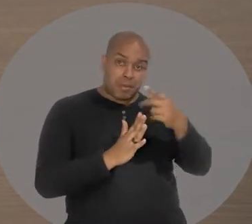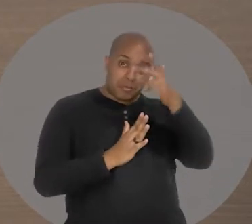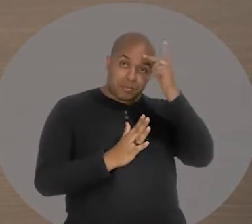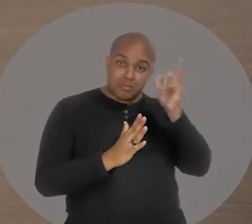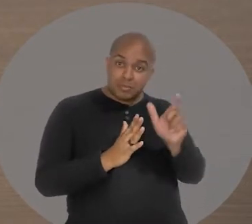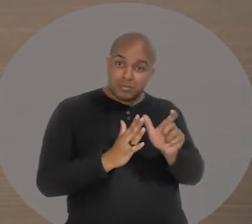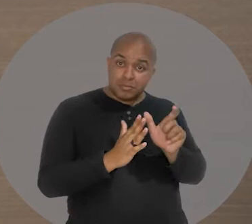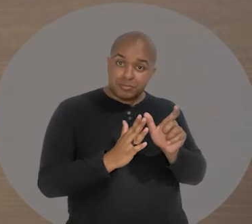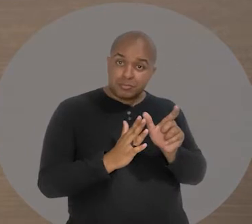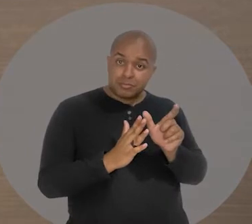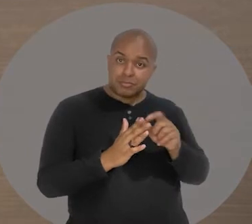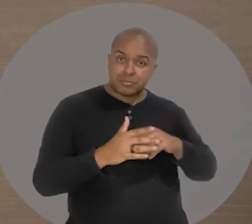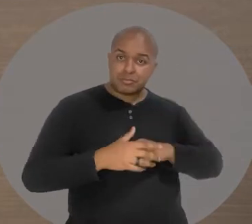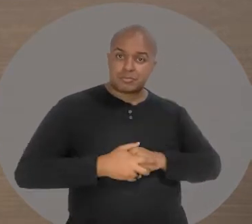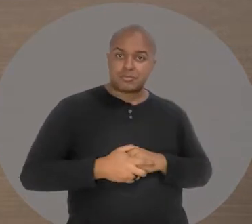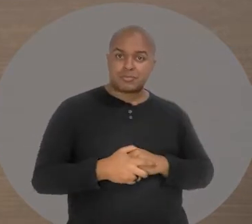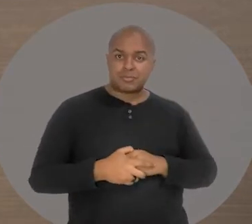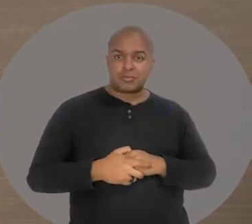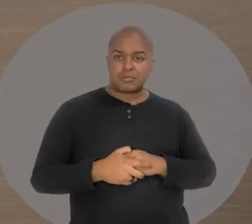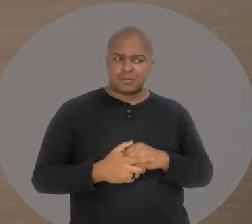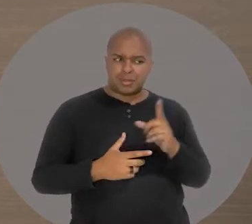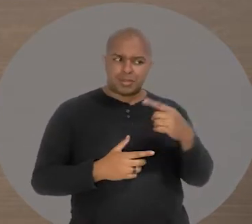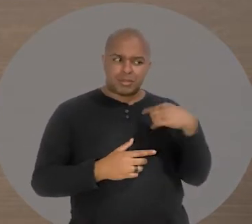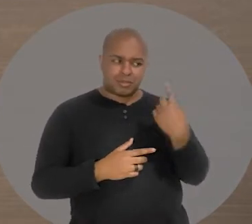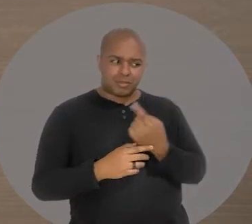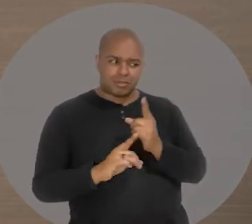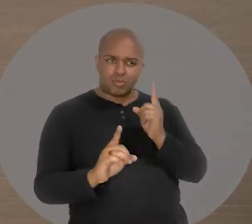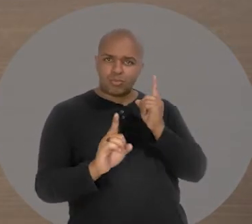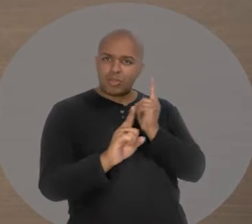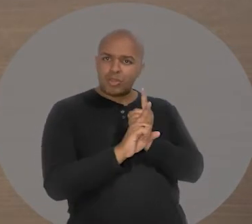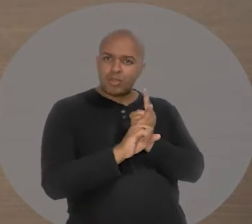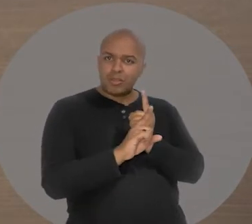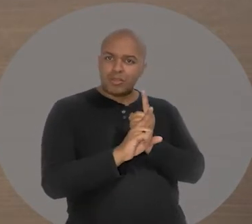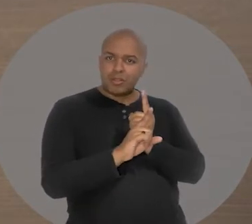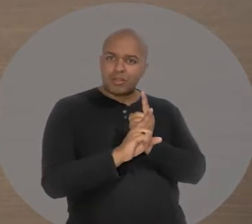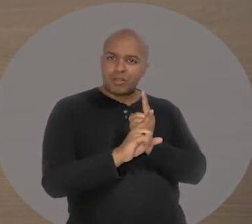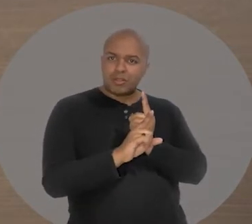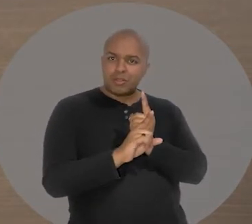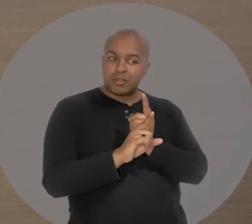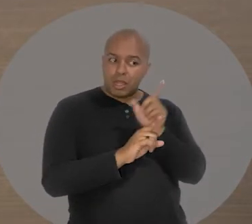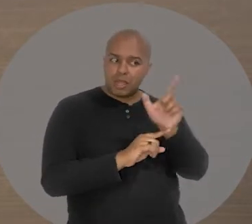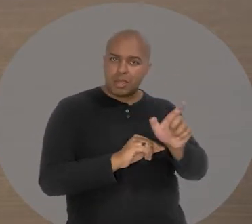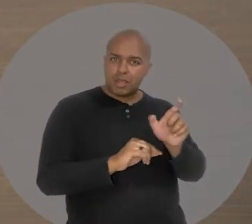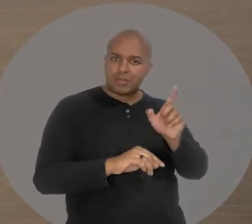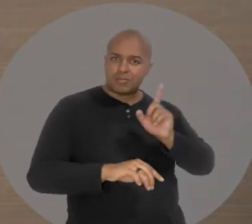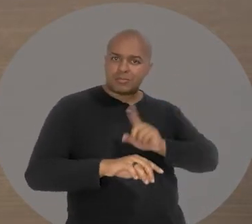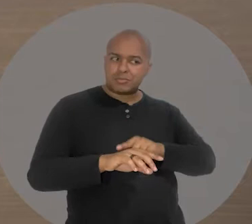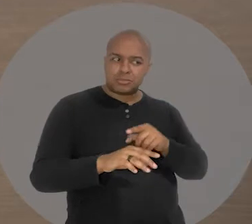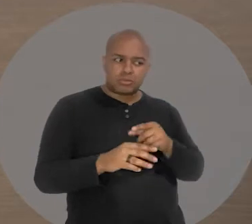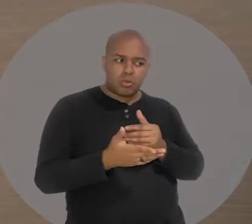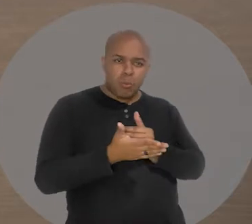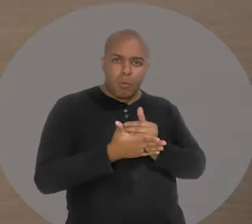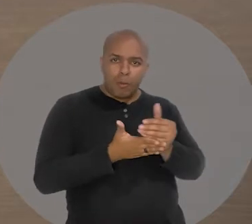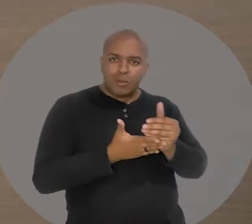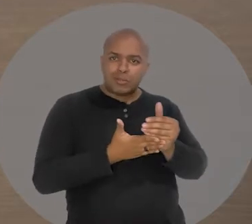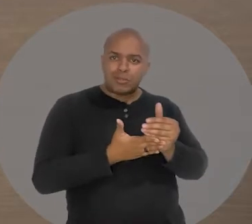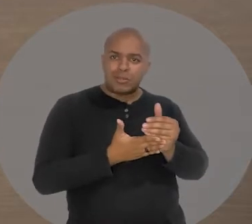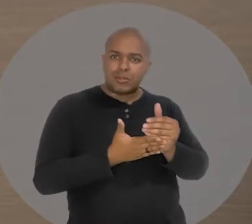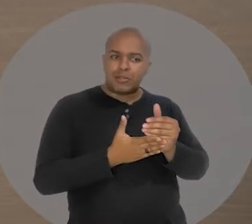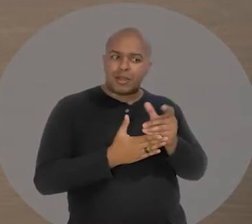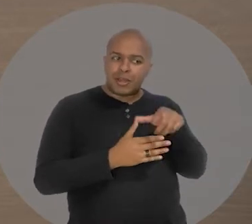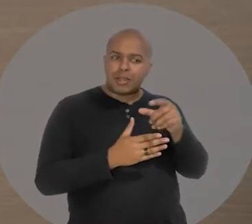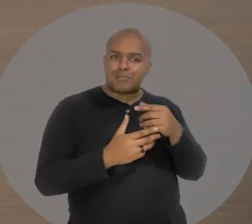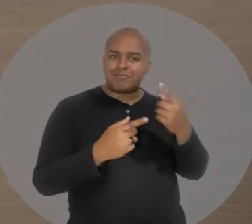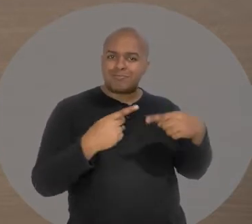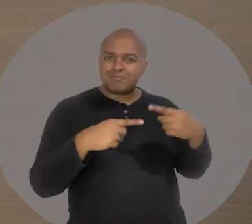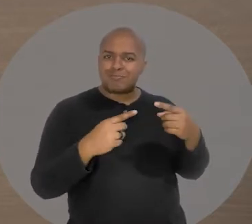pessoa que nós identificamos naquele início da